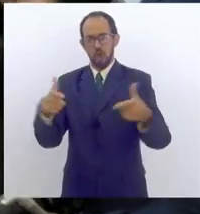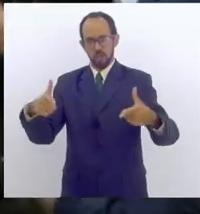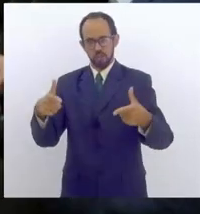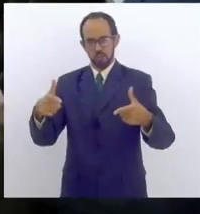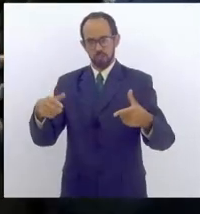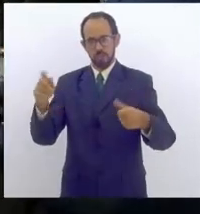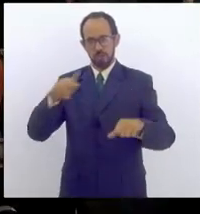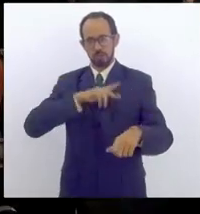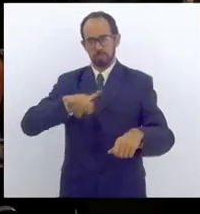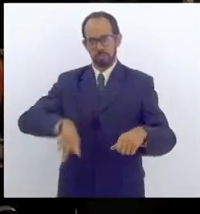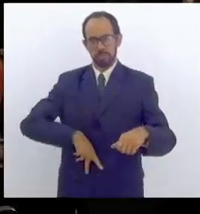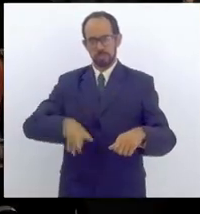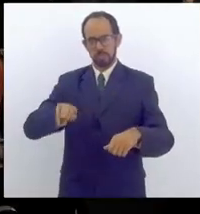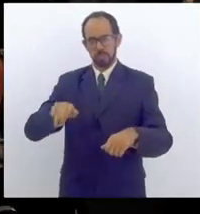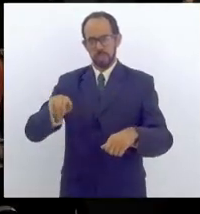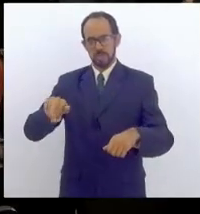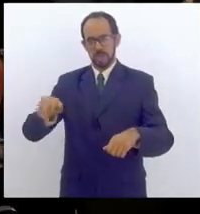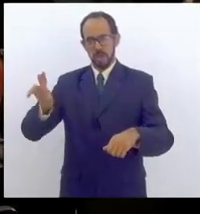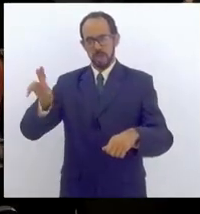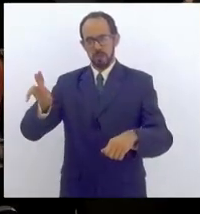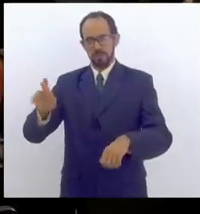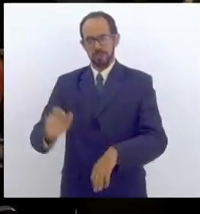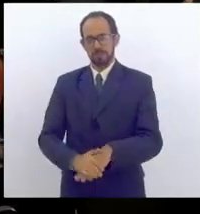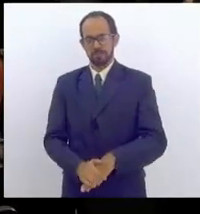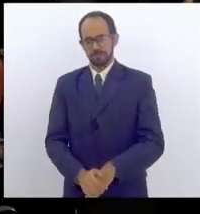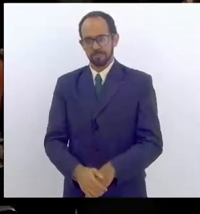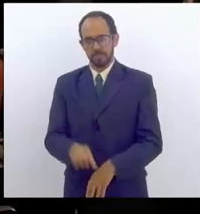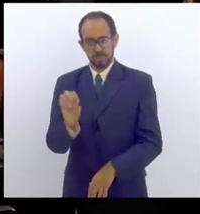É sim, presidente.